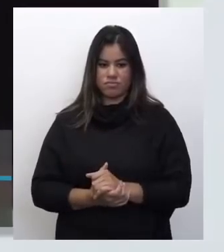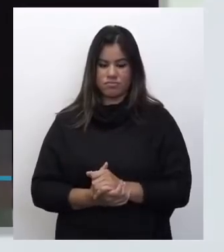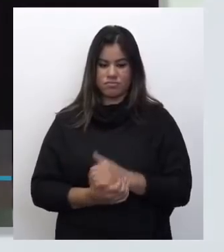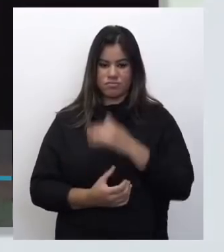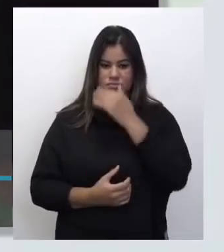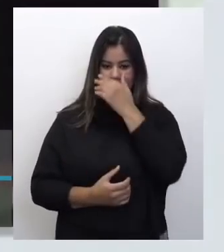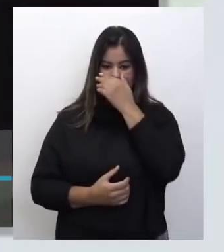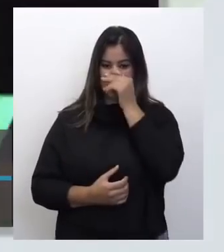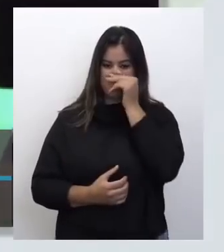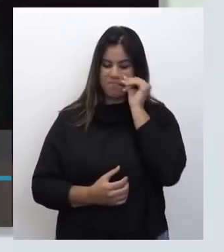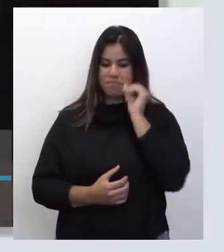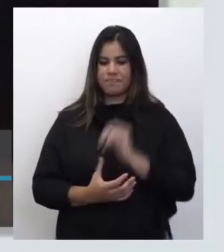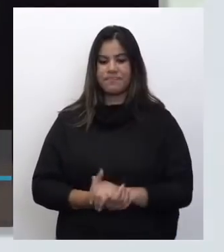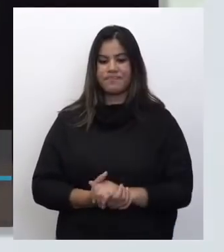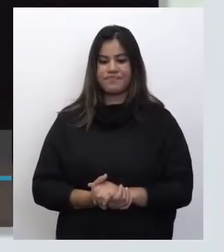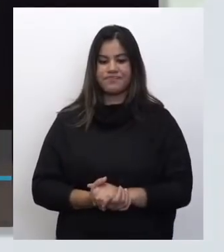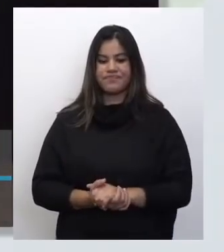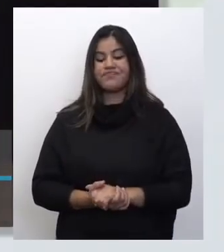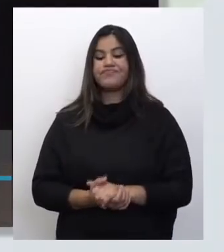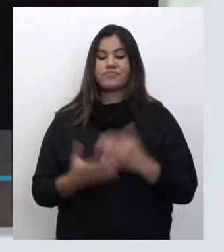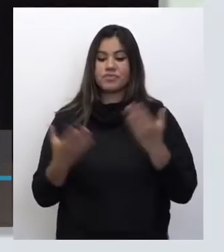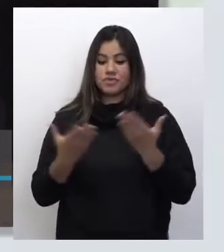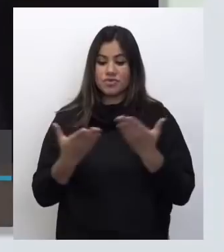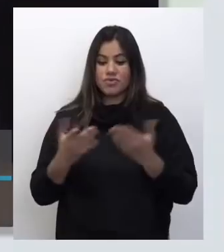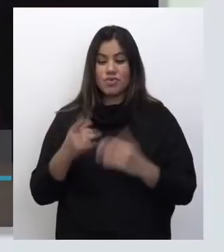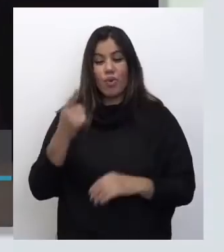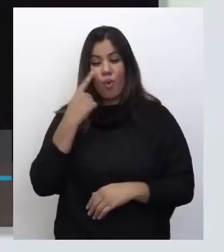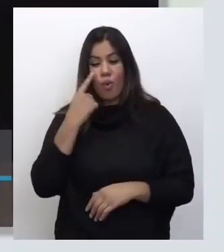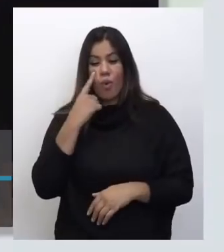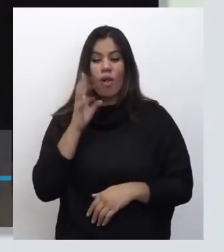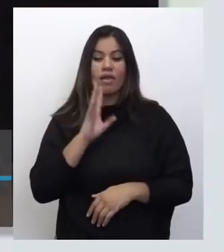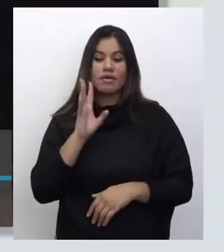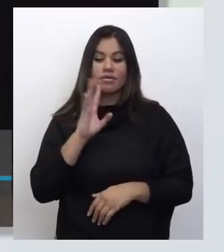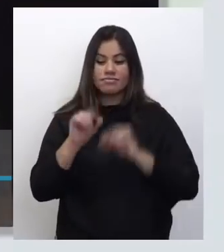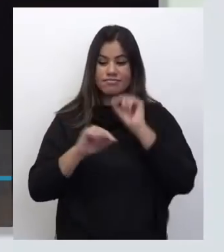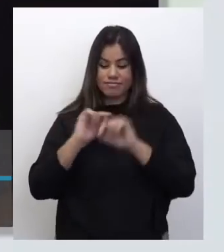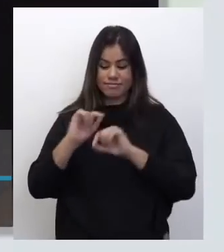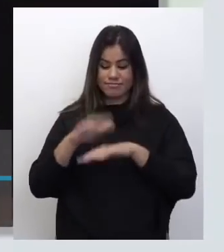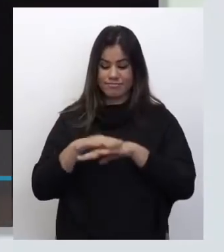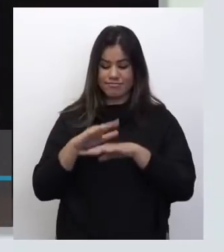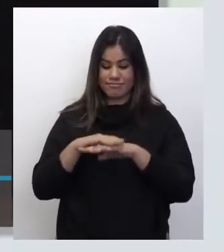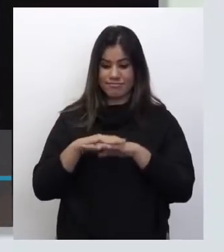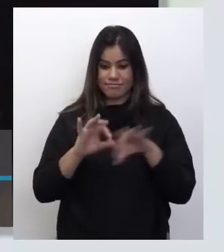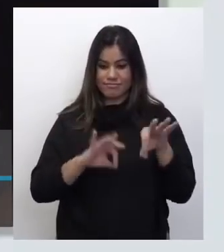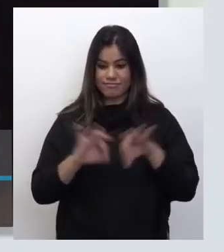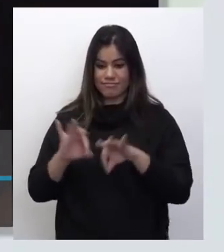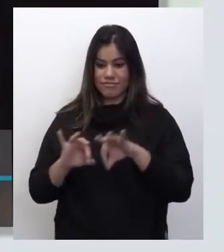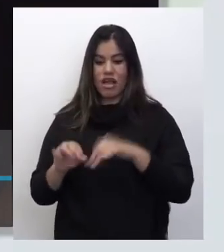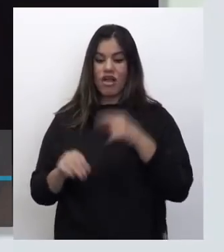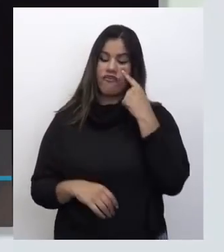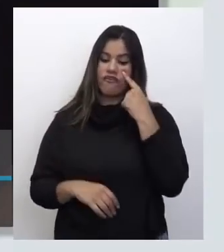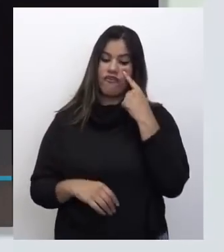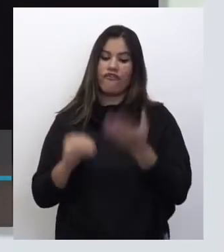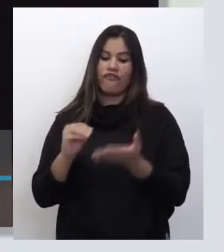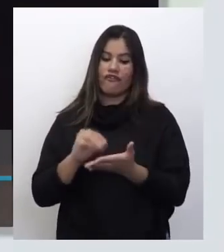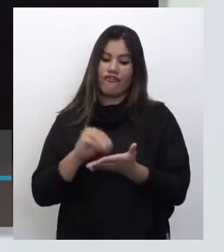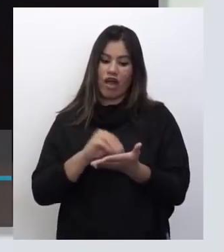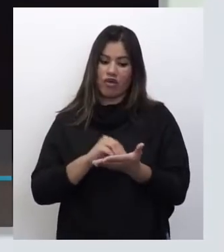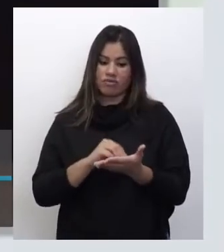Aí agora, olha só que legal, né? A gente vendo o projeto sendo construído, a gente vê o que está faltando. Então, olha